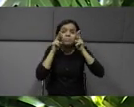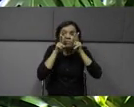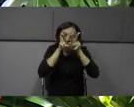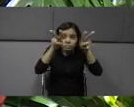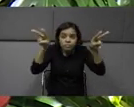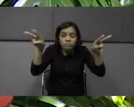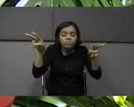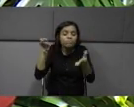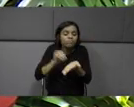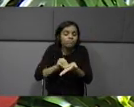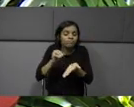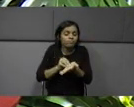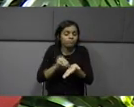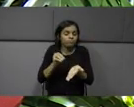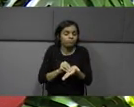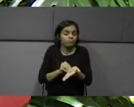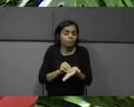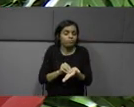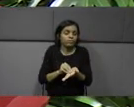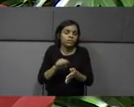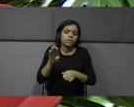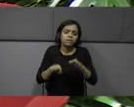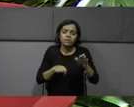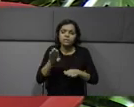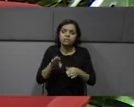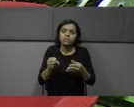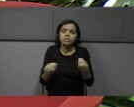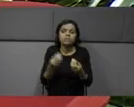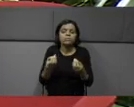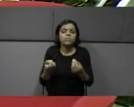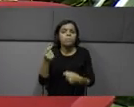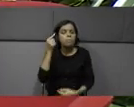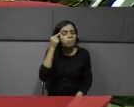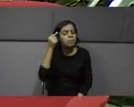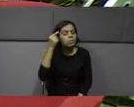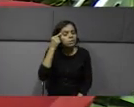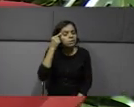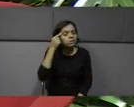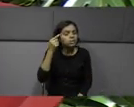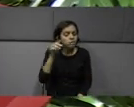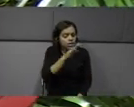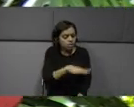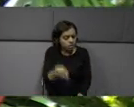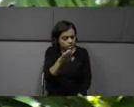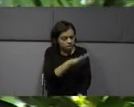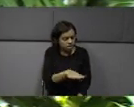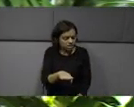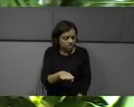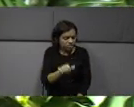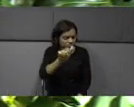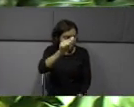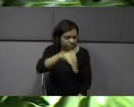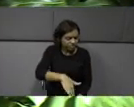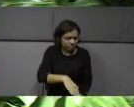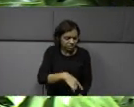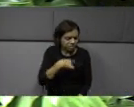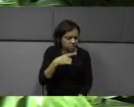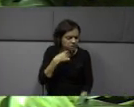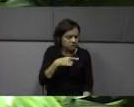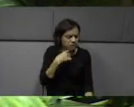né dá a parte de um pressuposto que aquela criança é capaz ela precisa ser